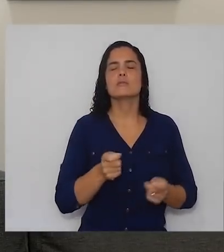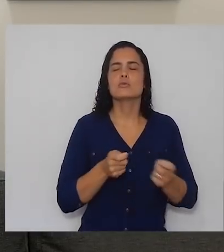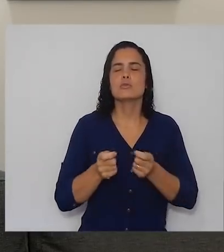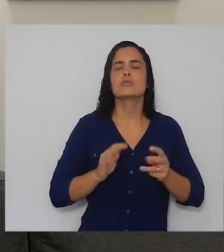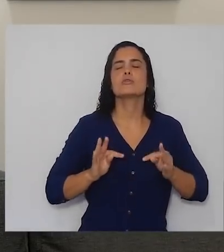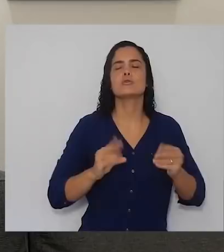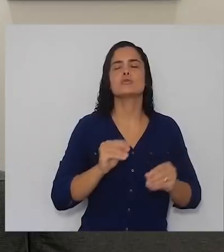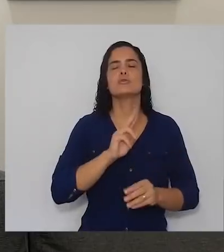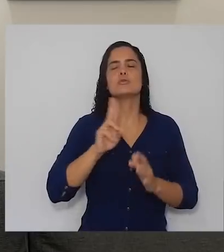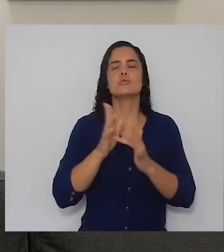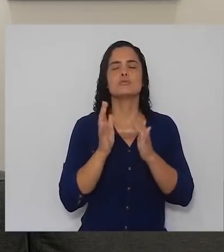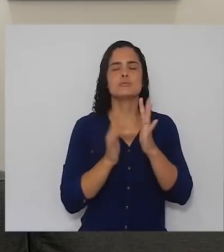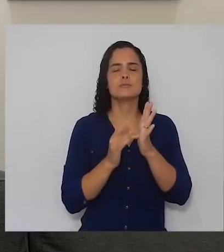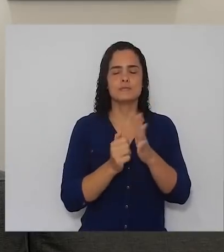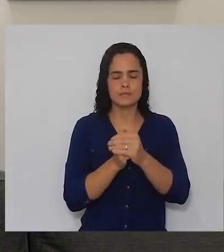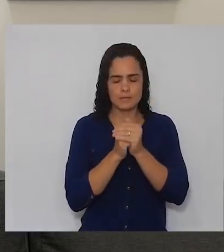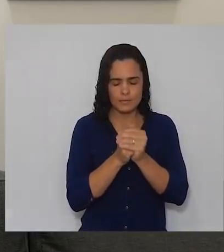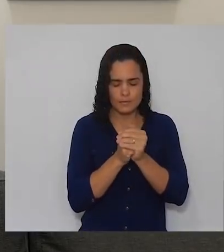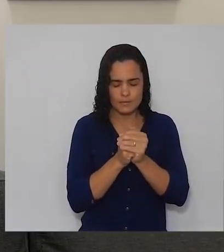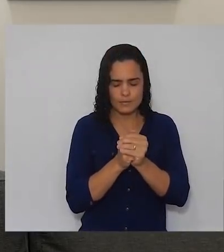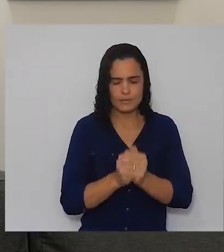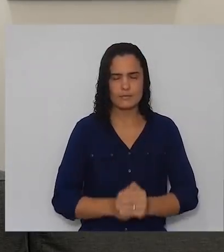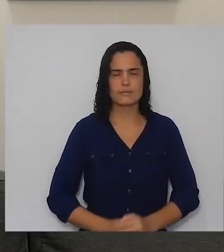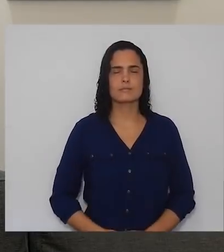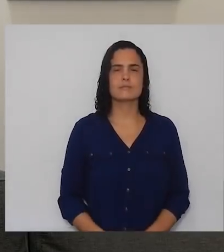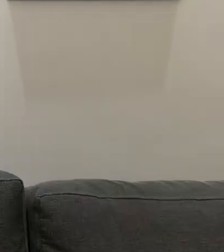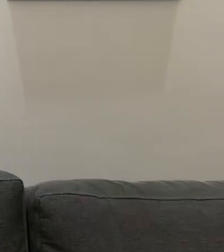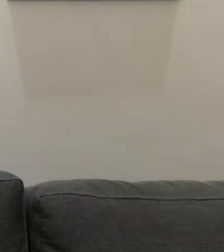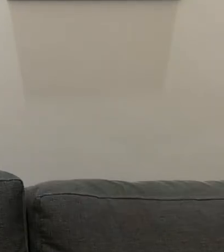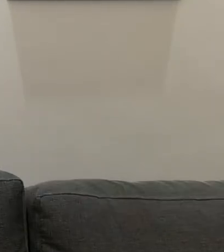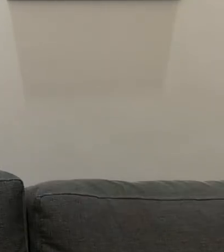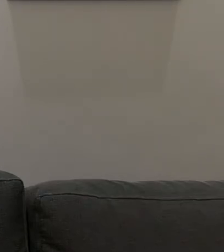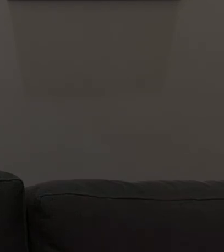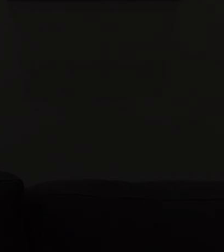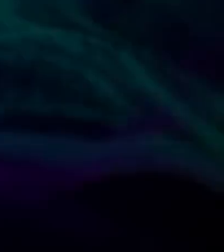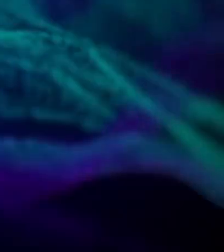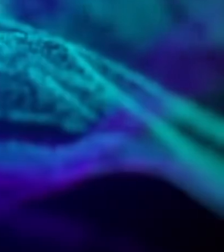providência. Em nome de Jesus. Amém.